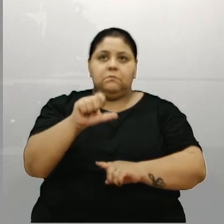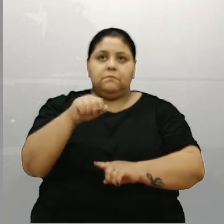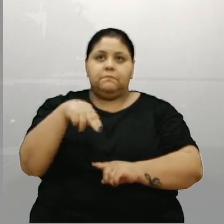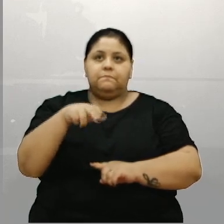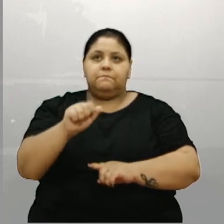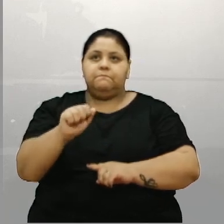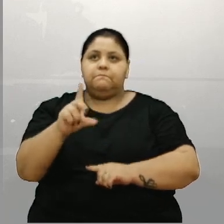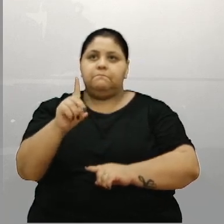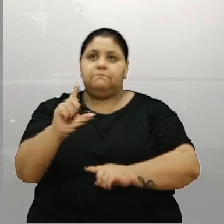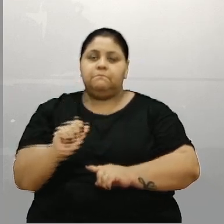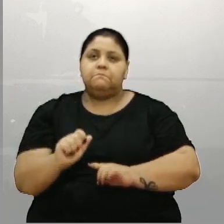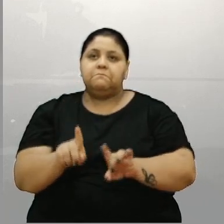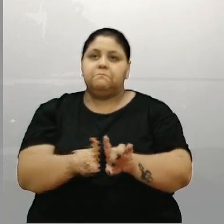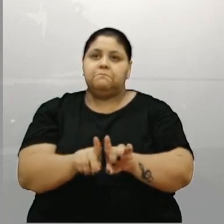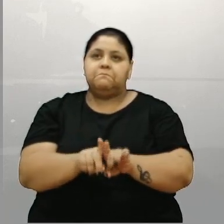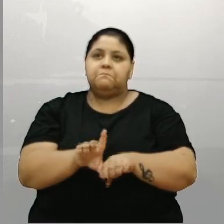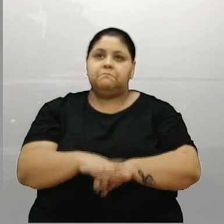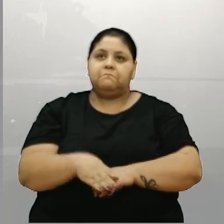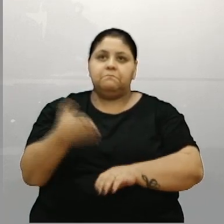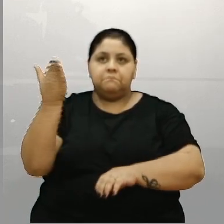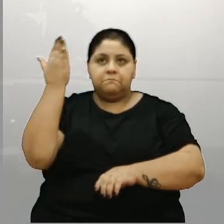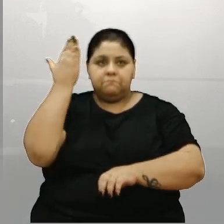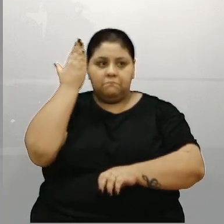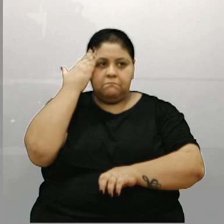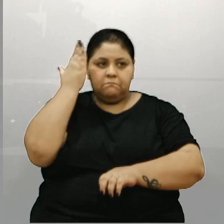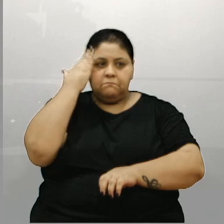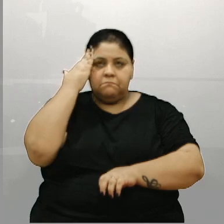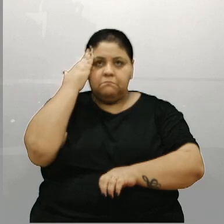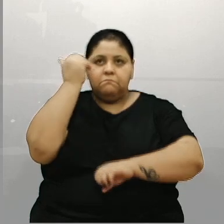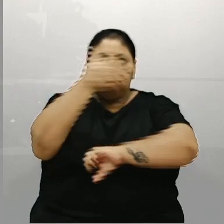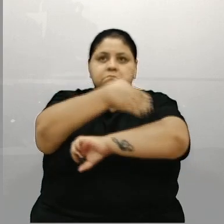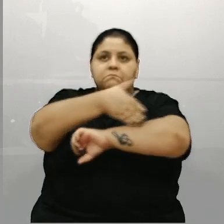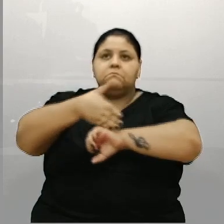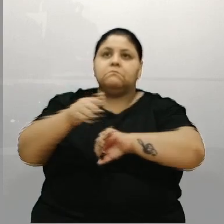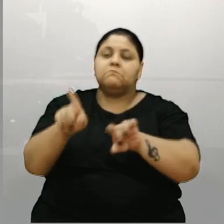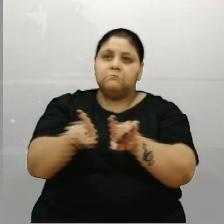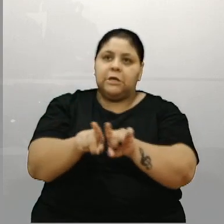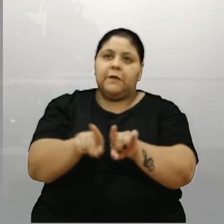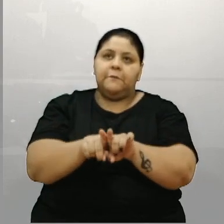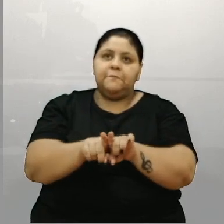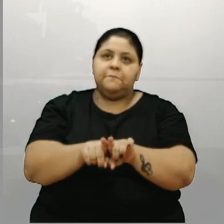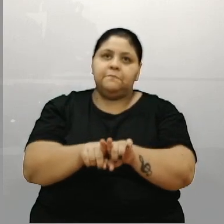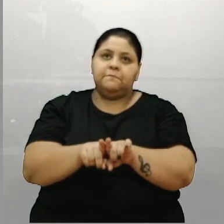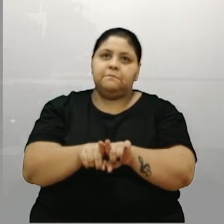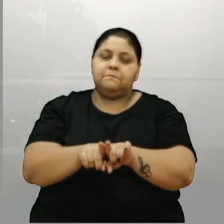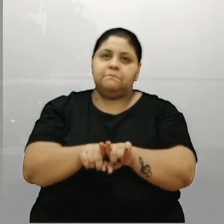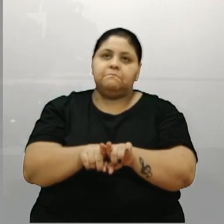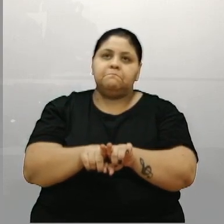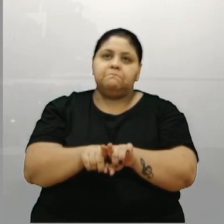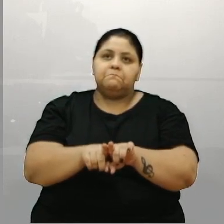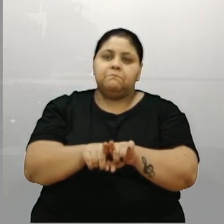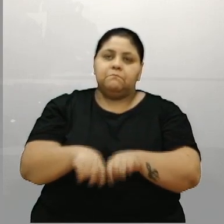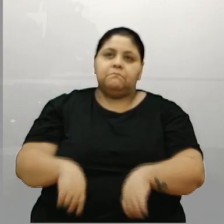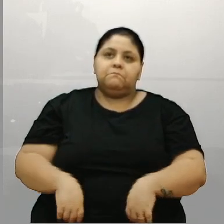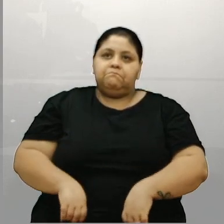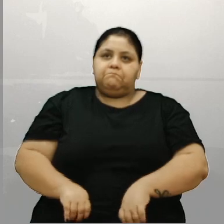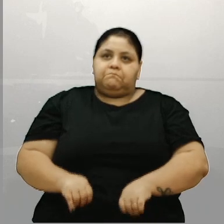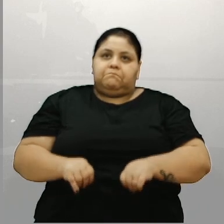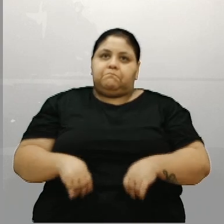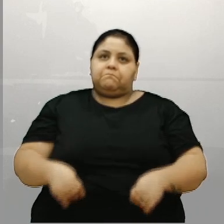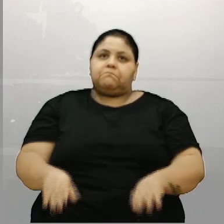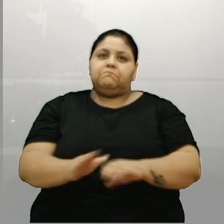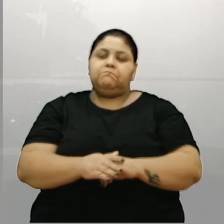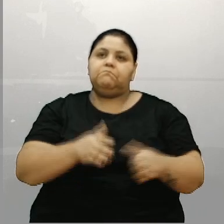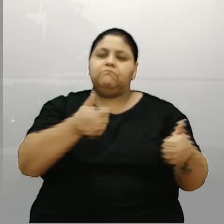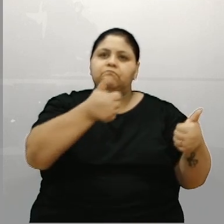Vereador Bressan. O senhor sabe bem, essa aí na rua... Lá no Carmelo, exatamente. Do